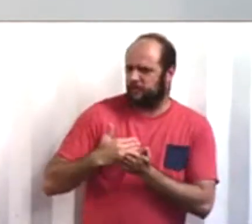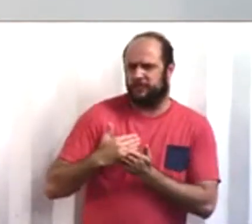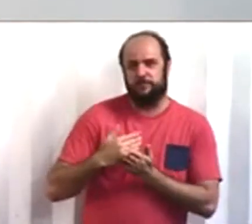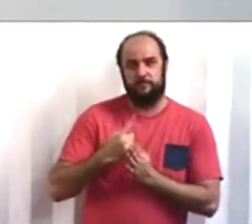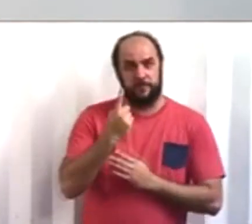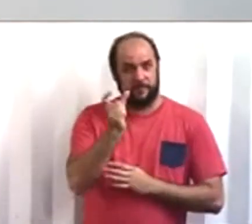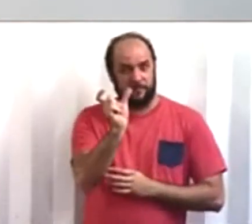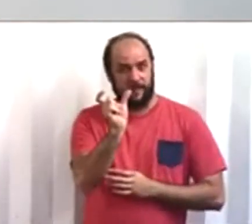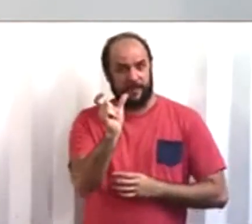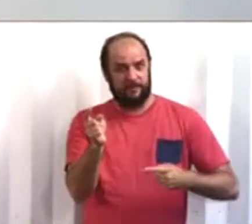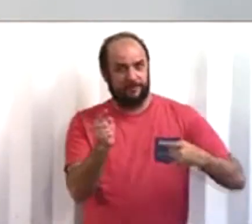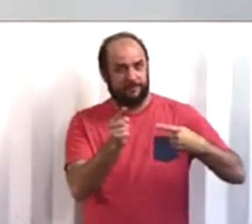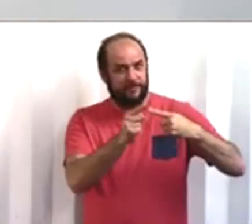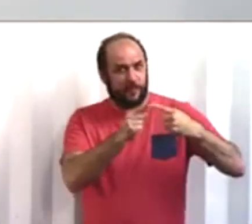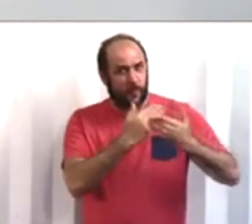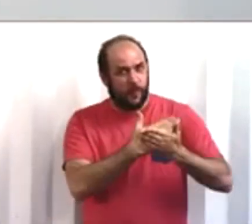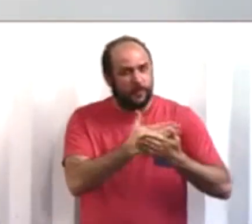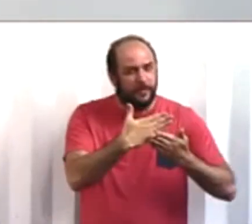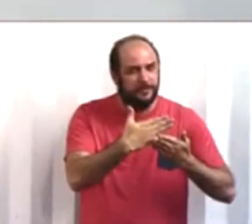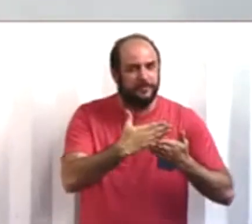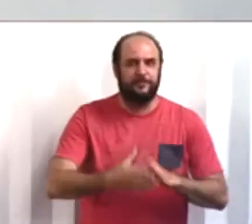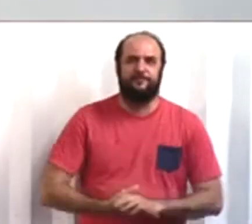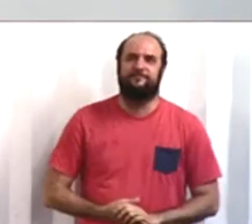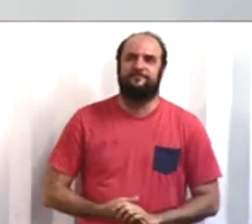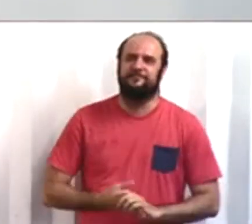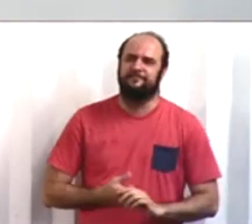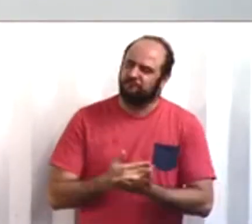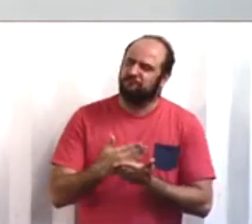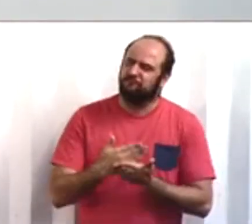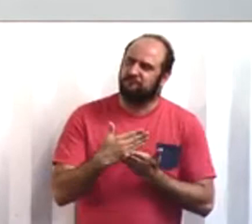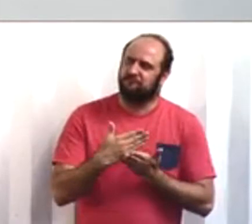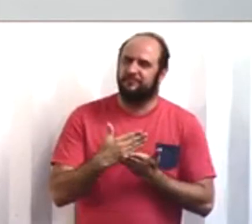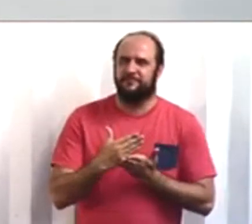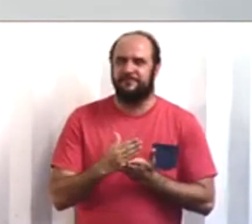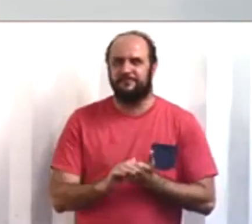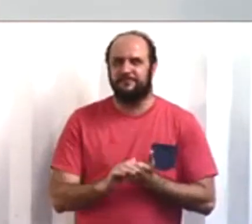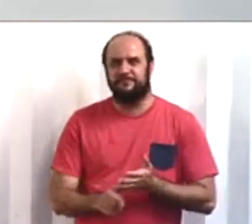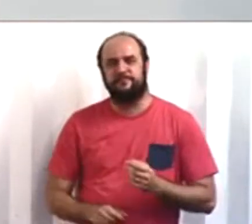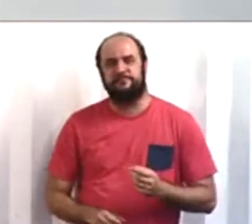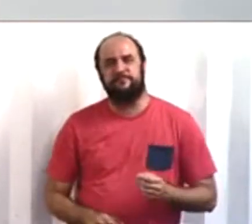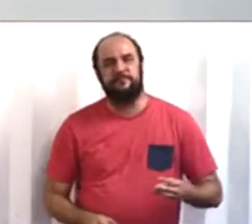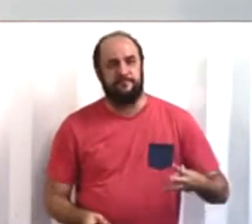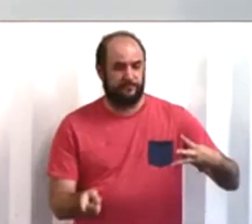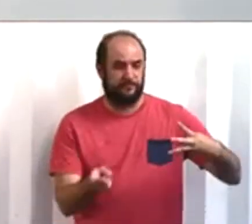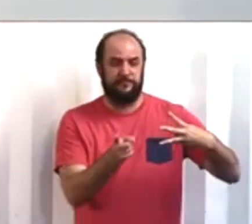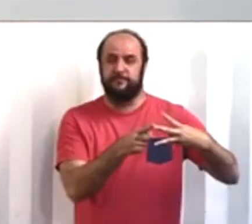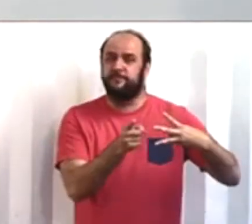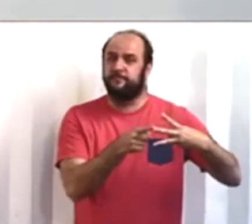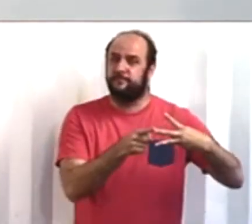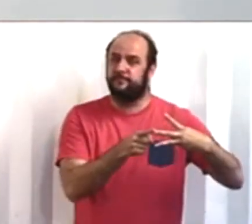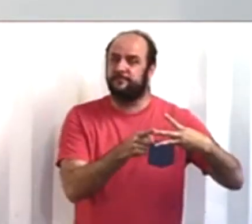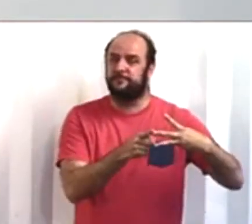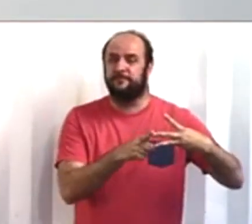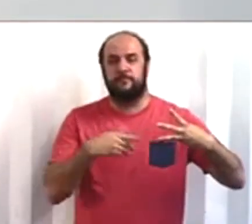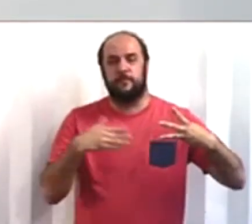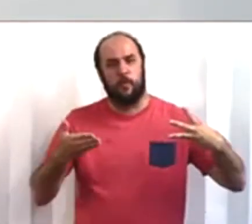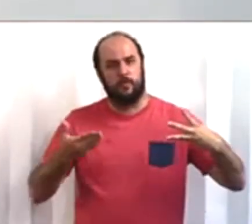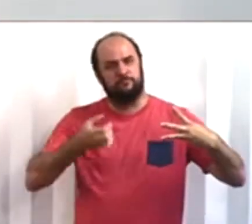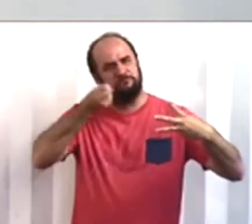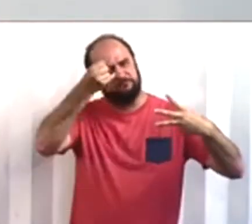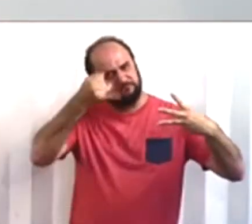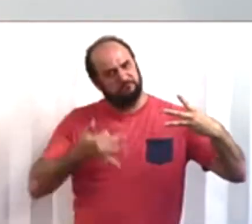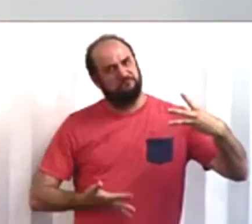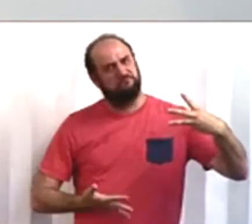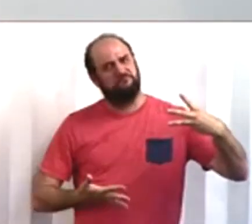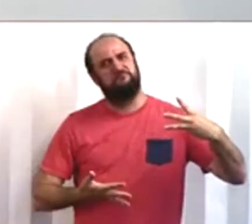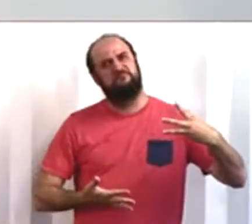primeira palavra que eu gostaria de trabalhar com vocês. Princípio, é uma palavra com P. A segunda palavra que eu gostaria de desenvolver com